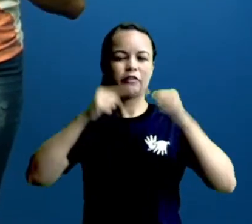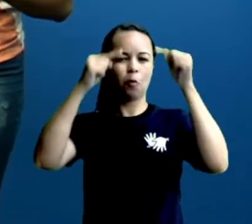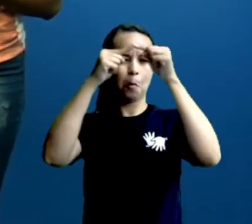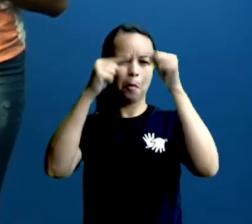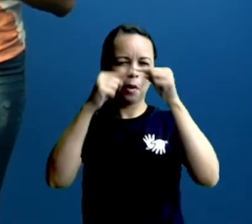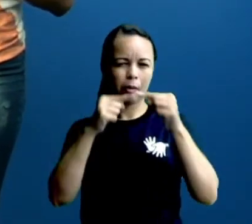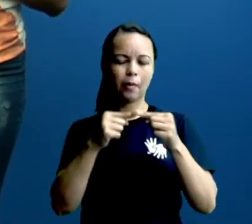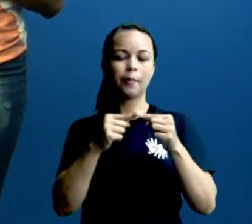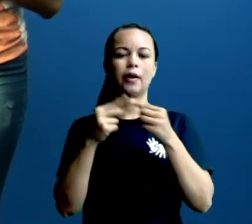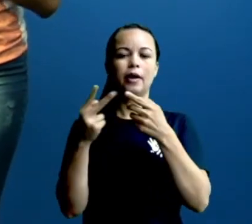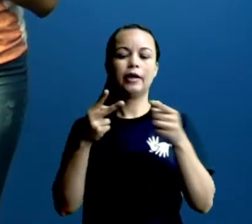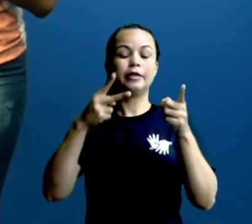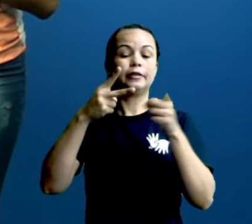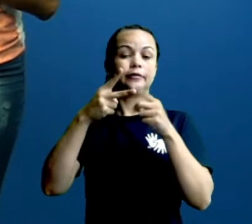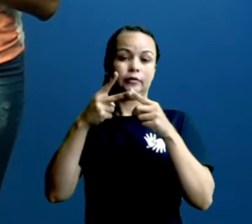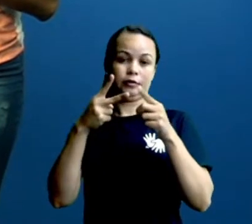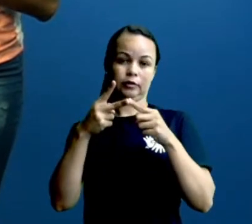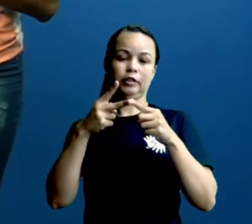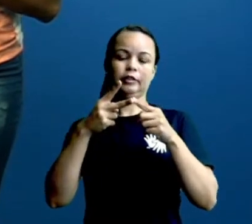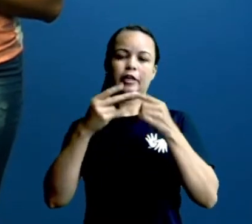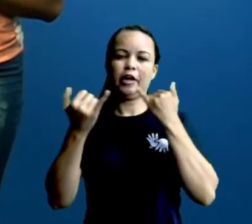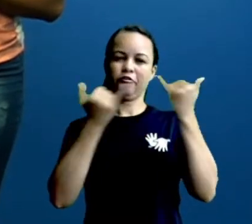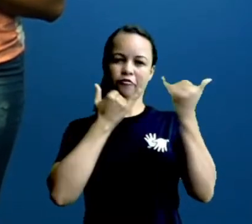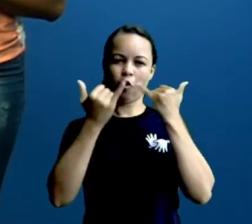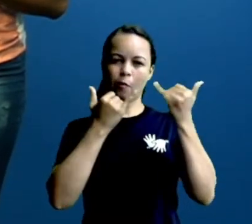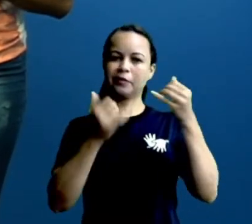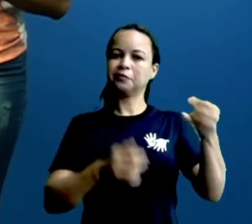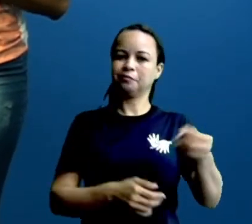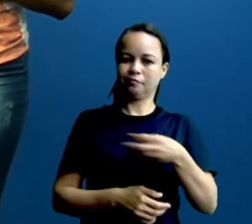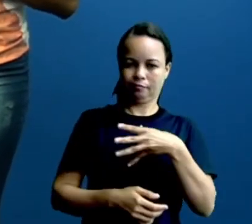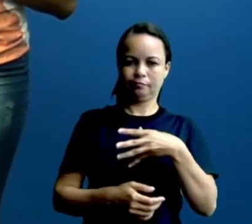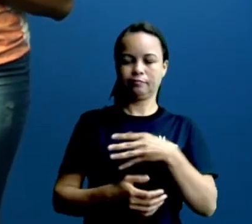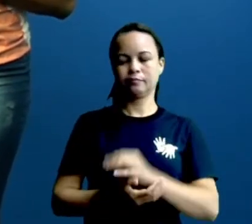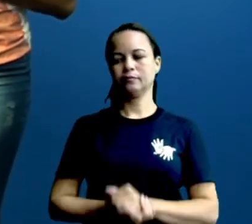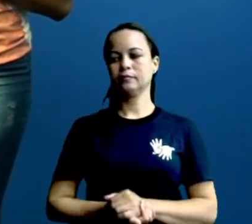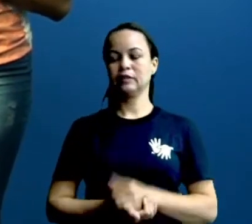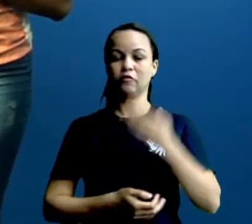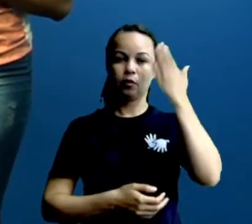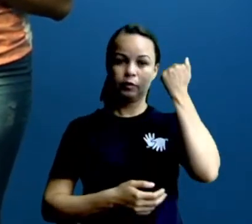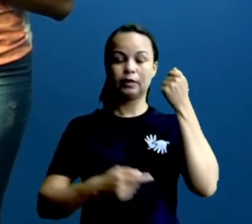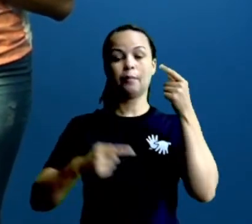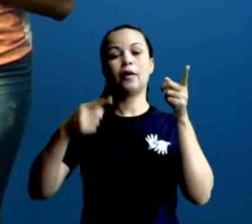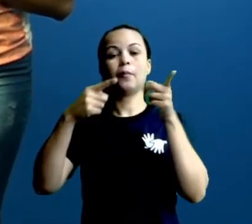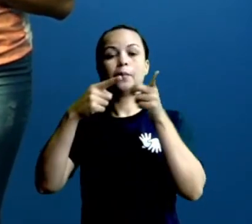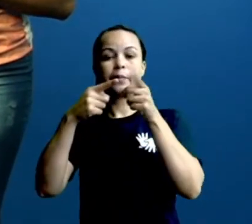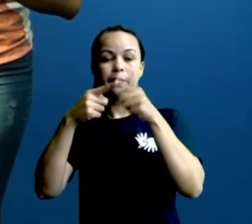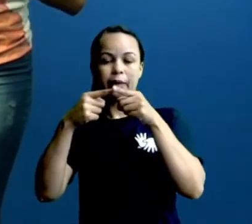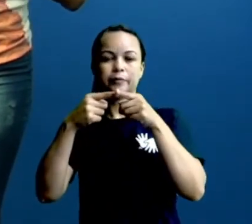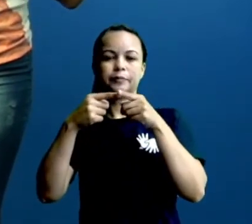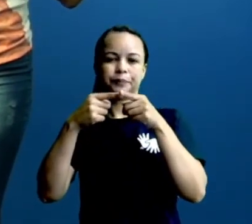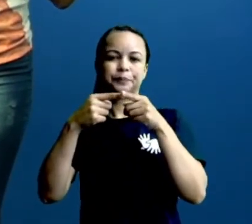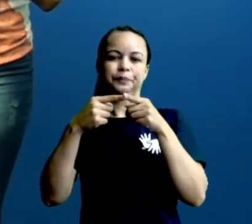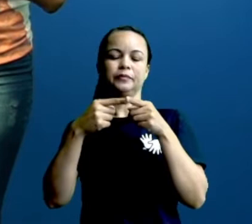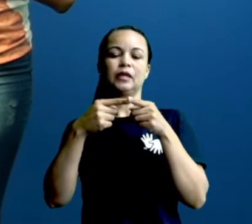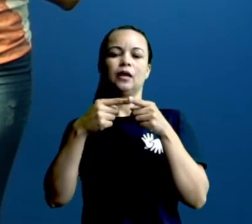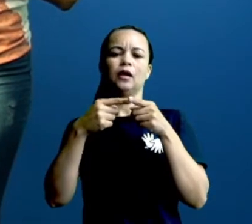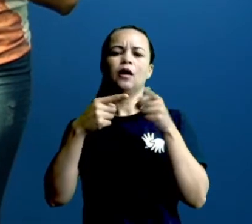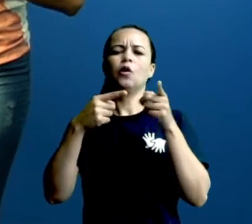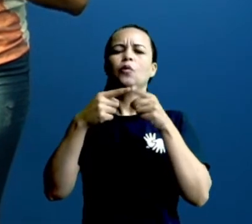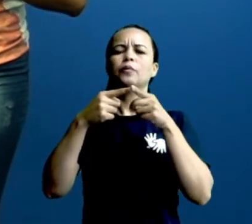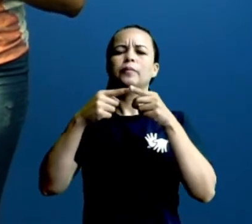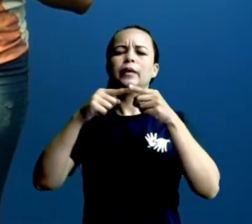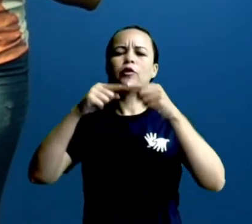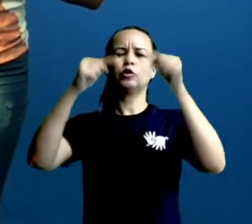o outro que é por meio de informações novas. Então vamos saber primeiro, por meio